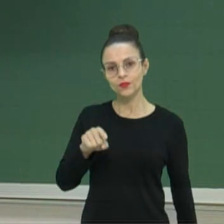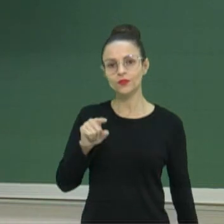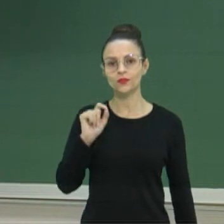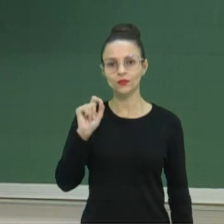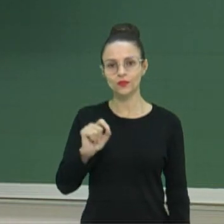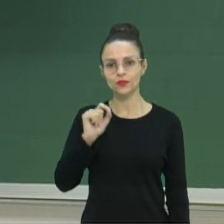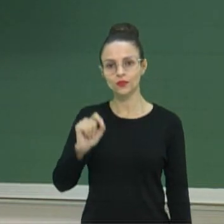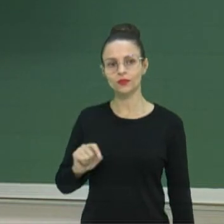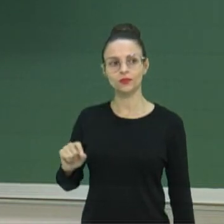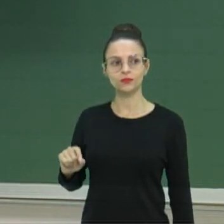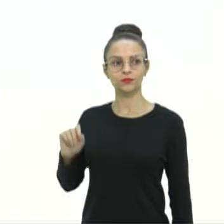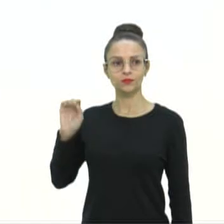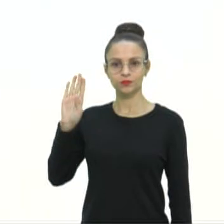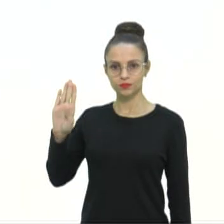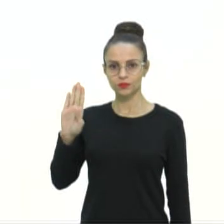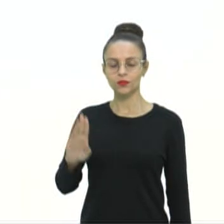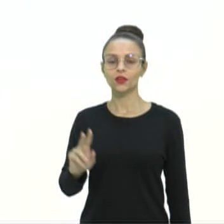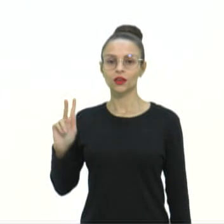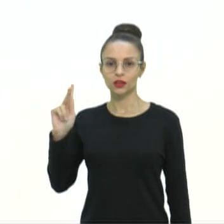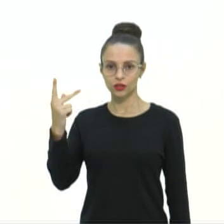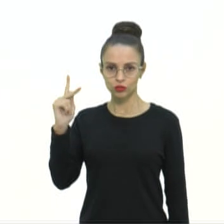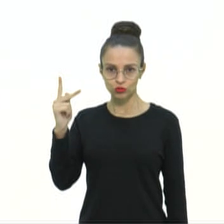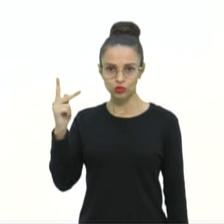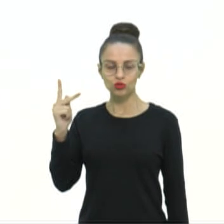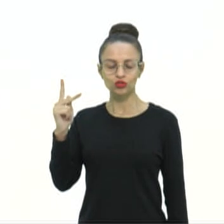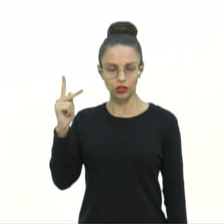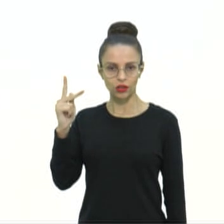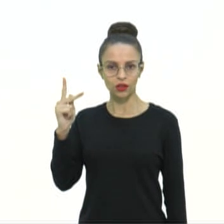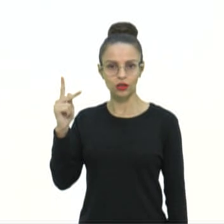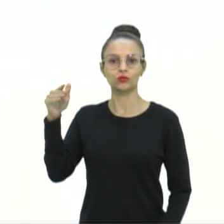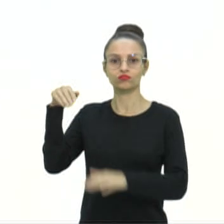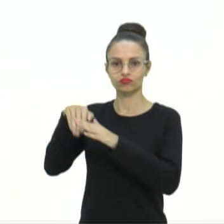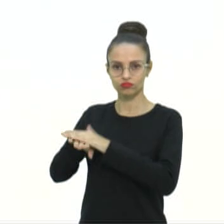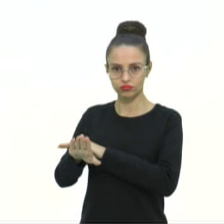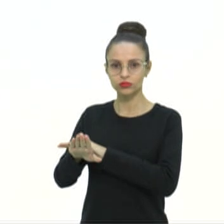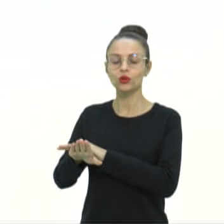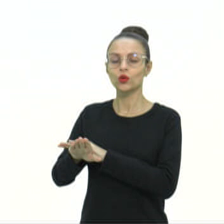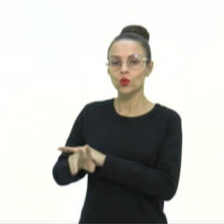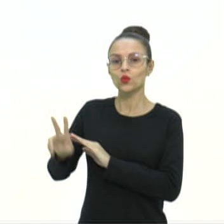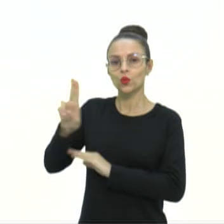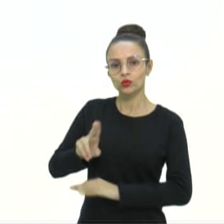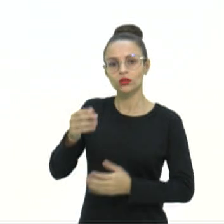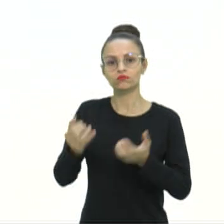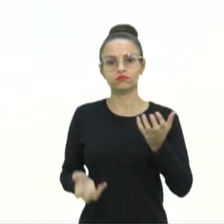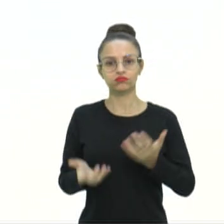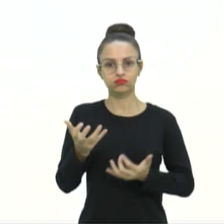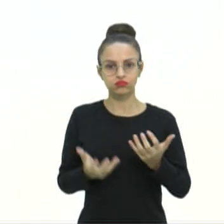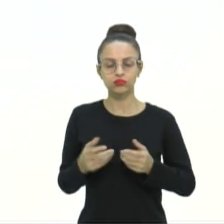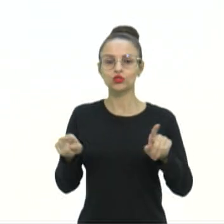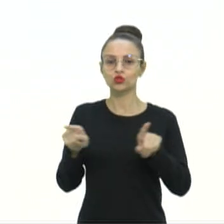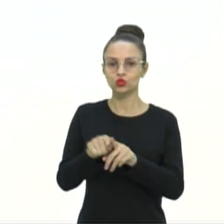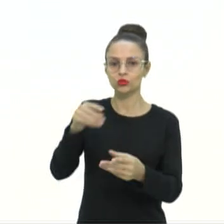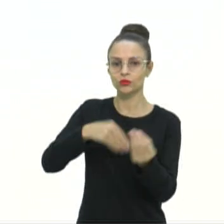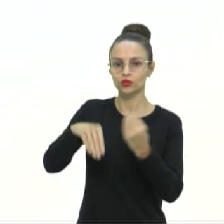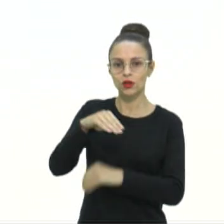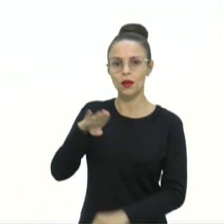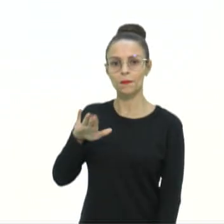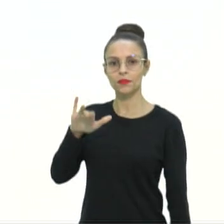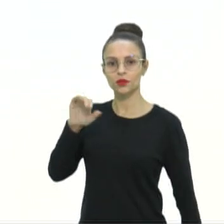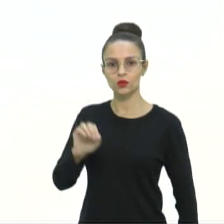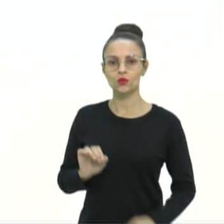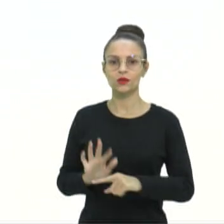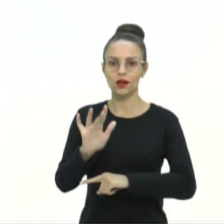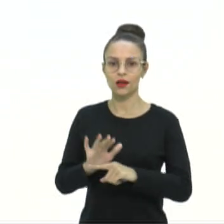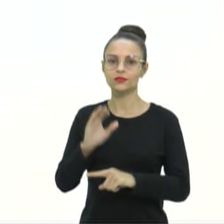alternativa B. O hidrogênio produzido é armazenado, é utilizado na combustão com o biogás para